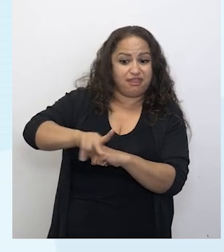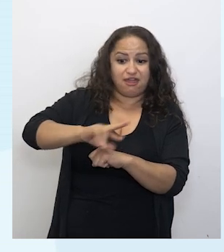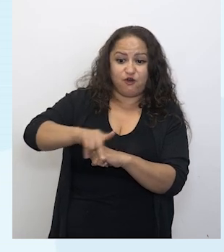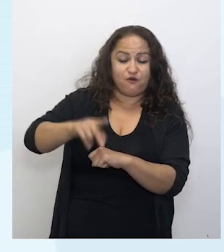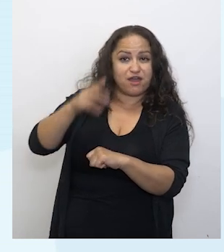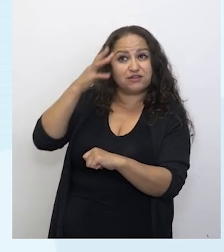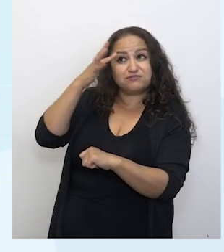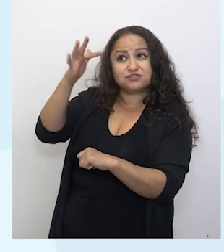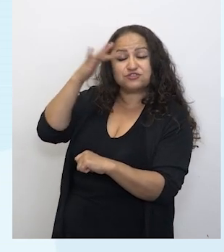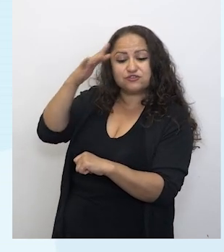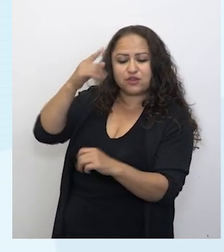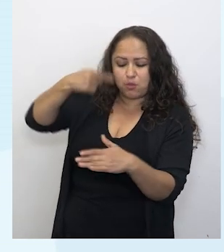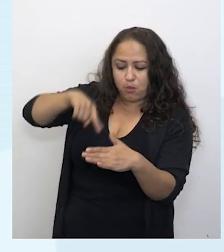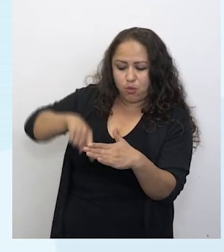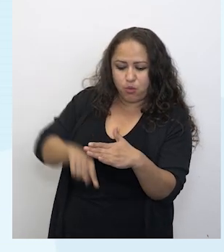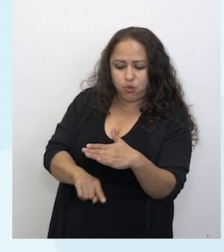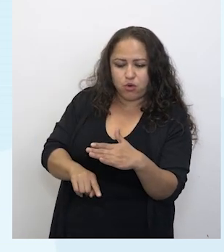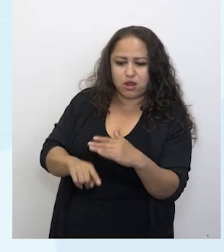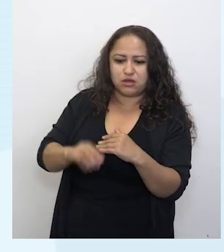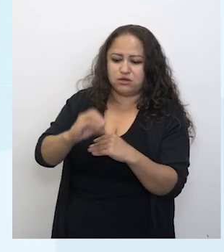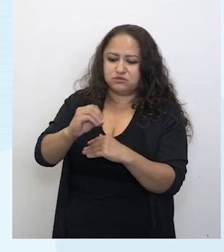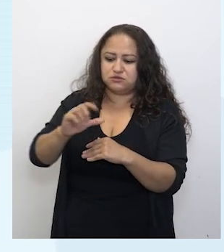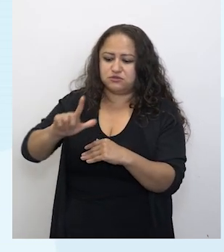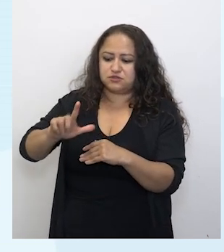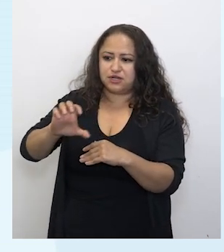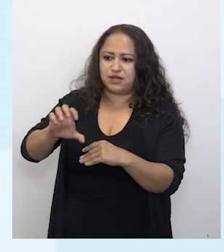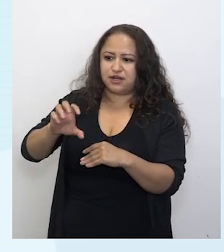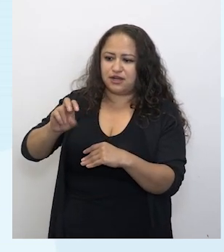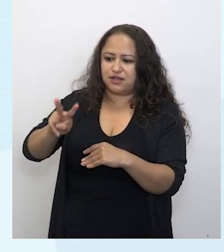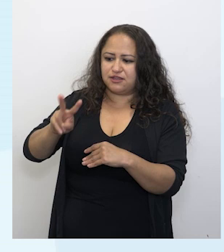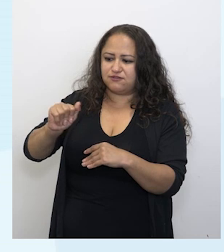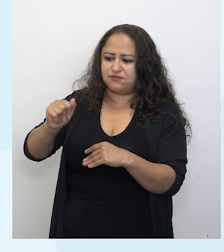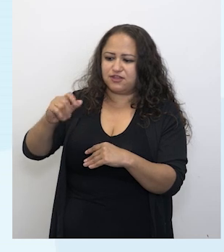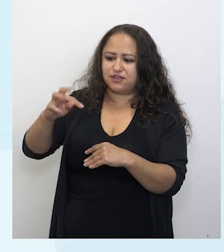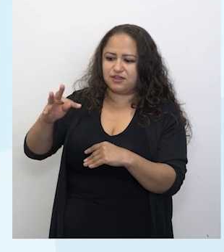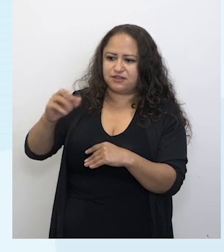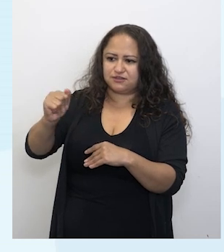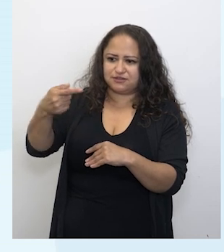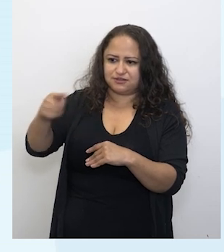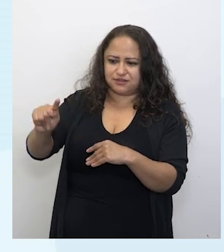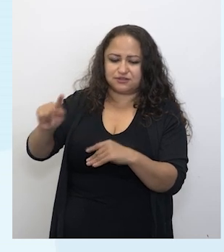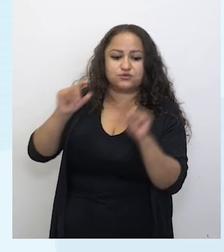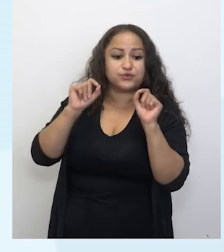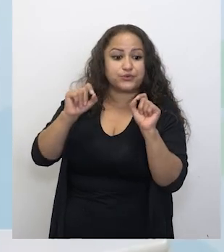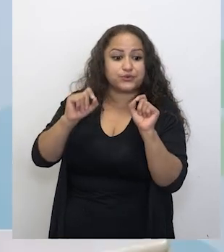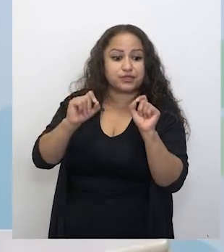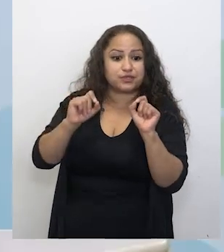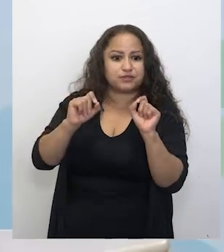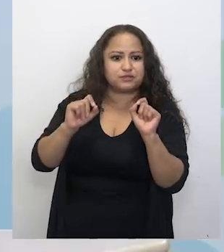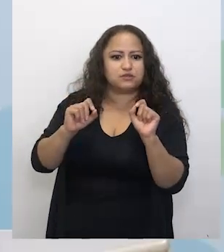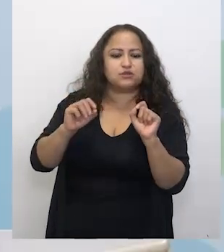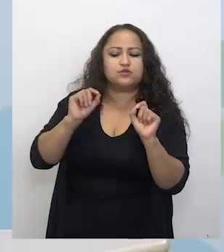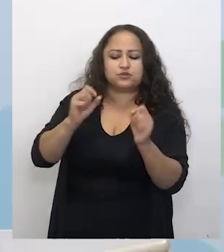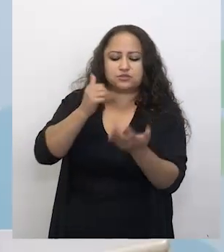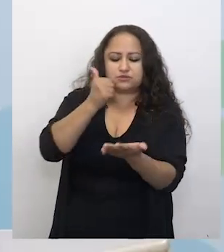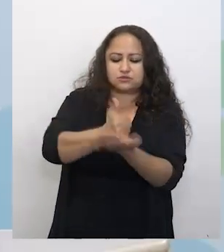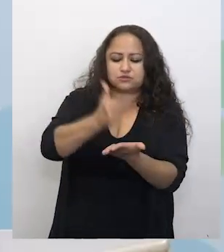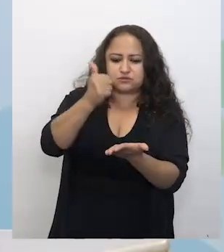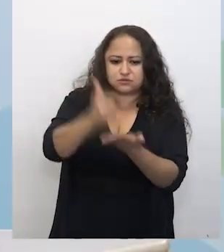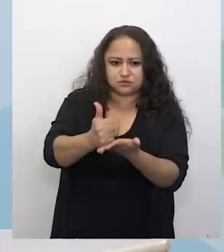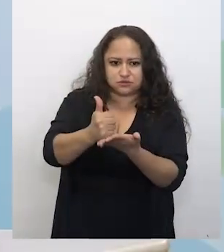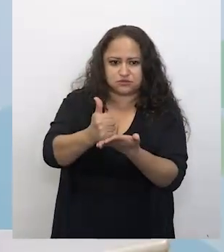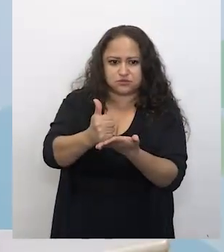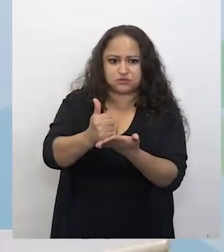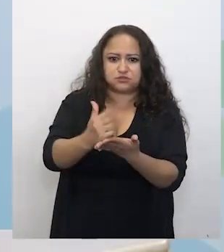mais detalhadamente o Leviatã, o soberano, né, da concepção aí contratualista do Thomas